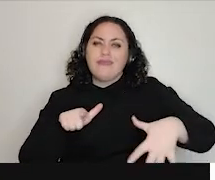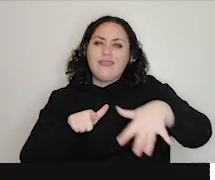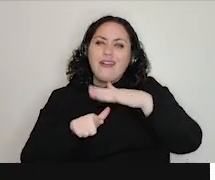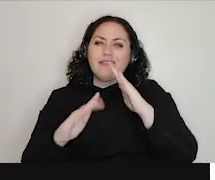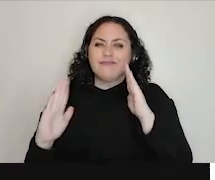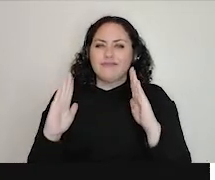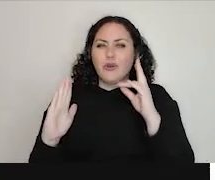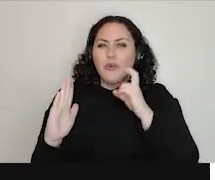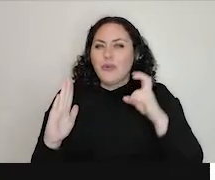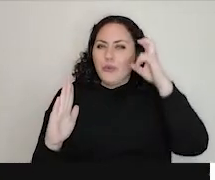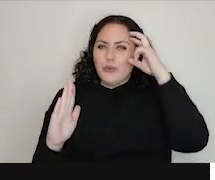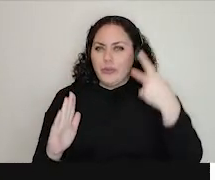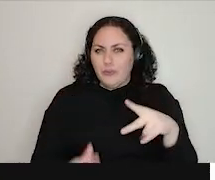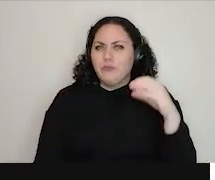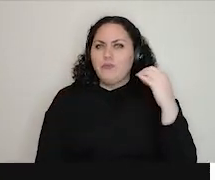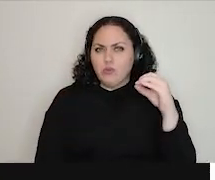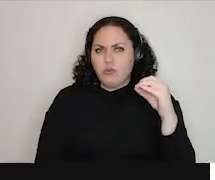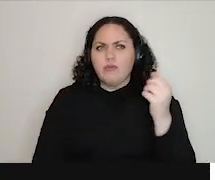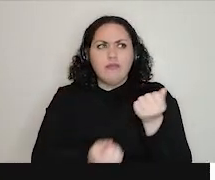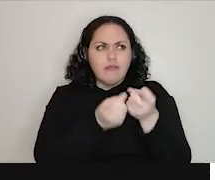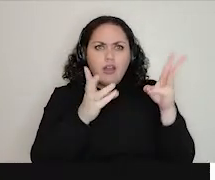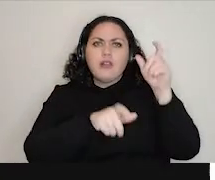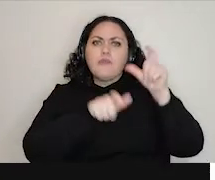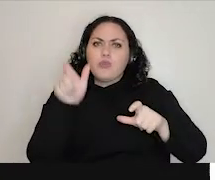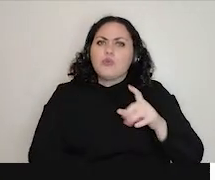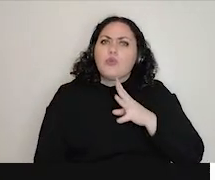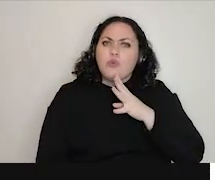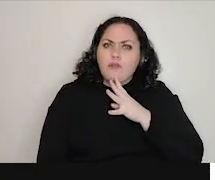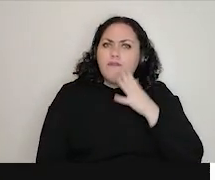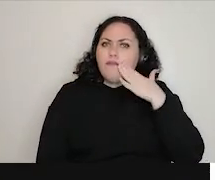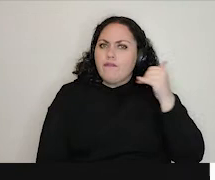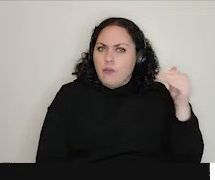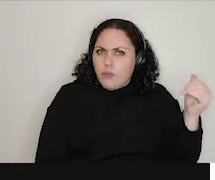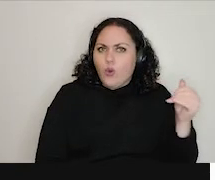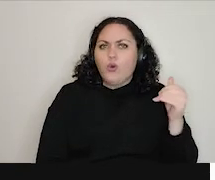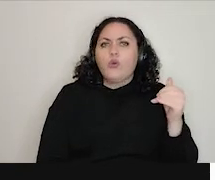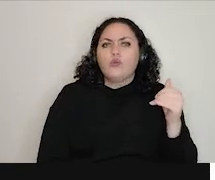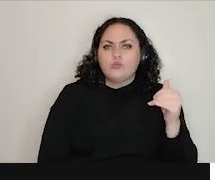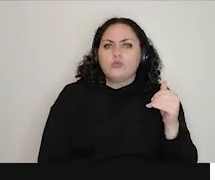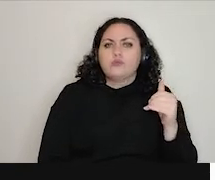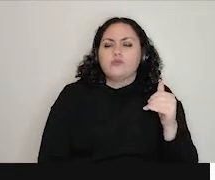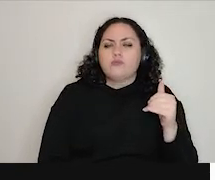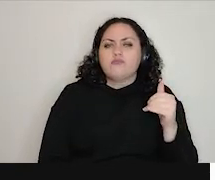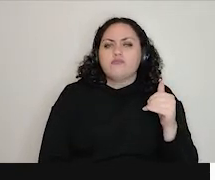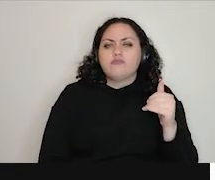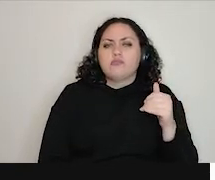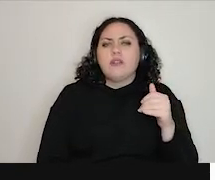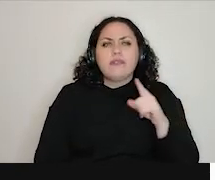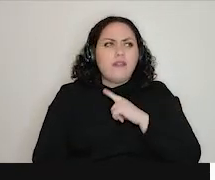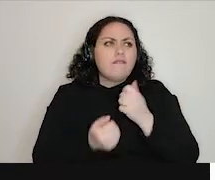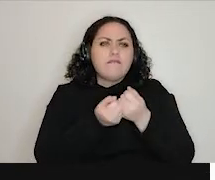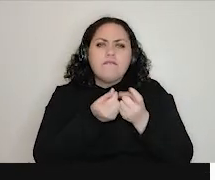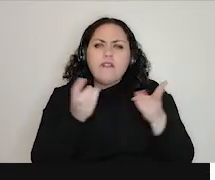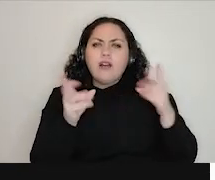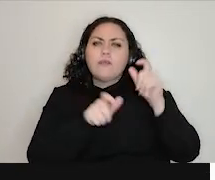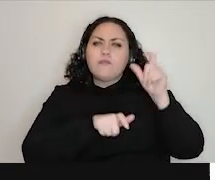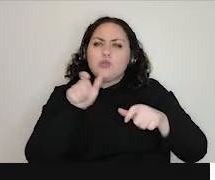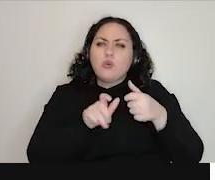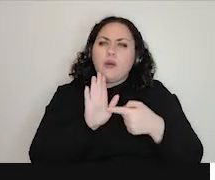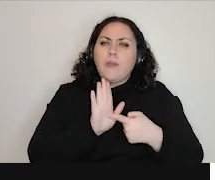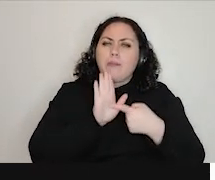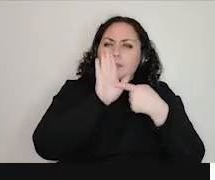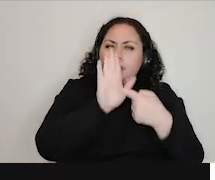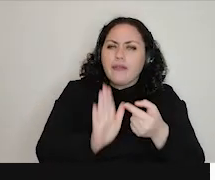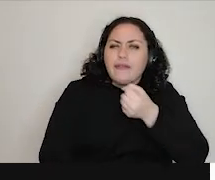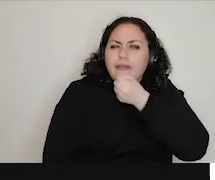na cena cultural porto-alegrense, por pessoas bem conhecidas e renomadas, inclusive, da televisão. Tem